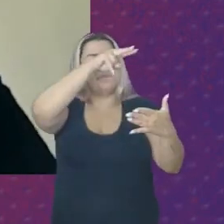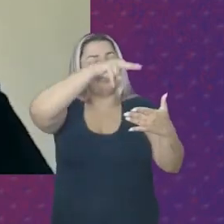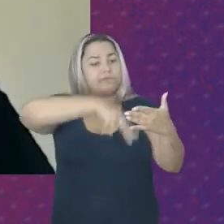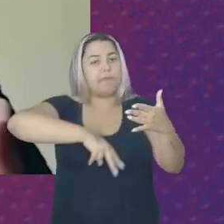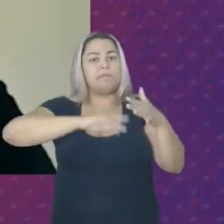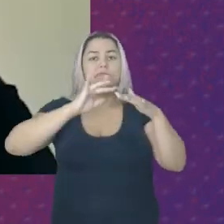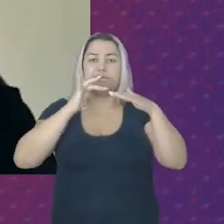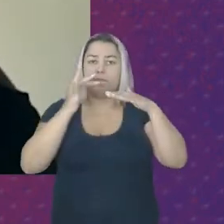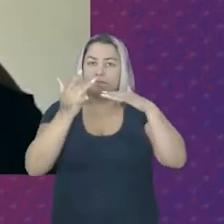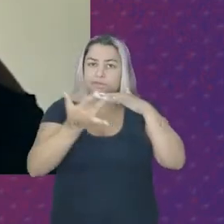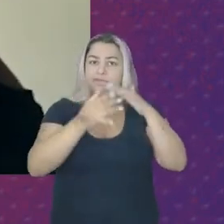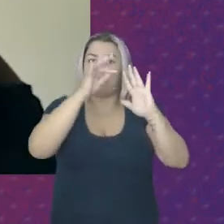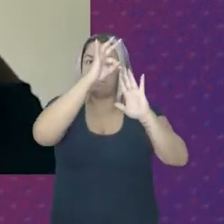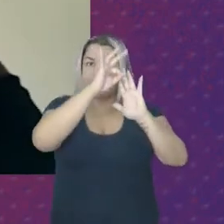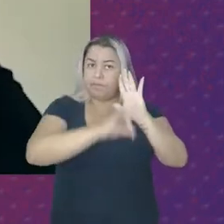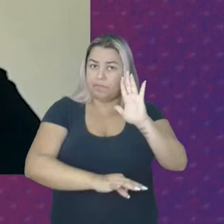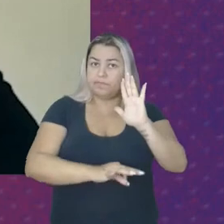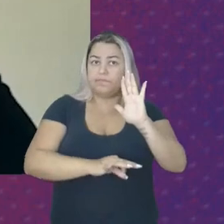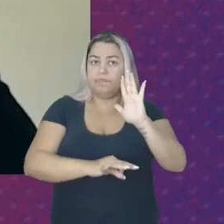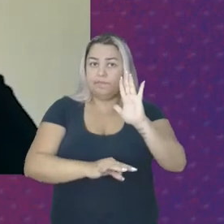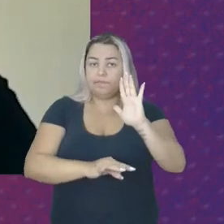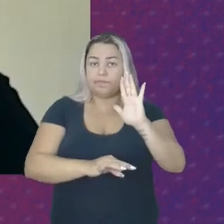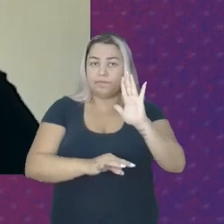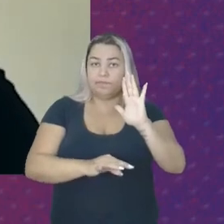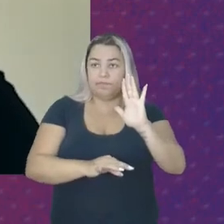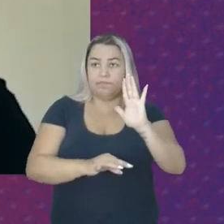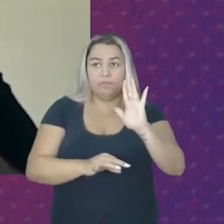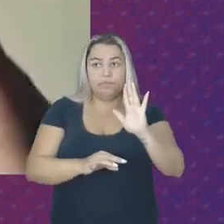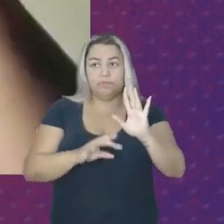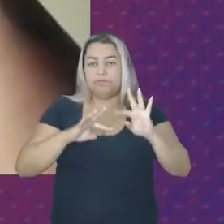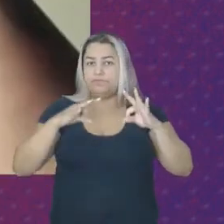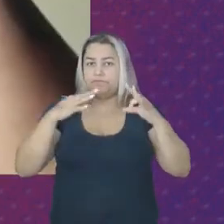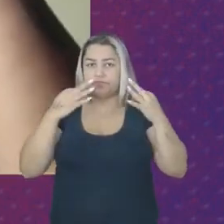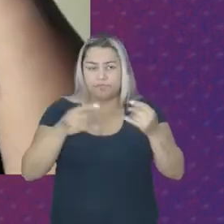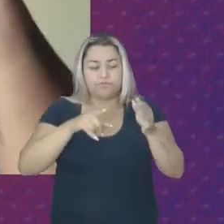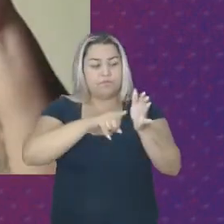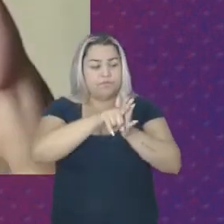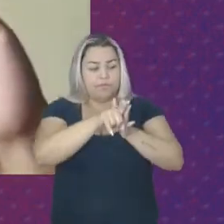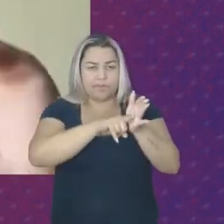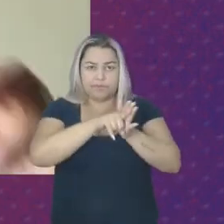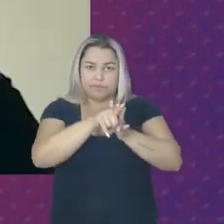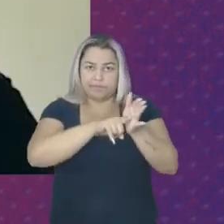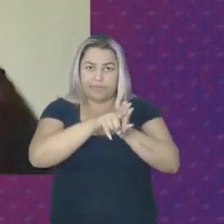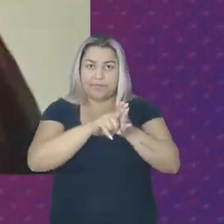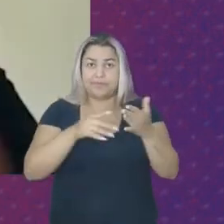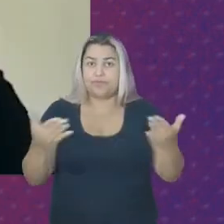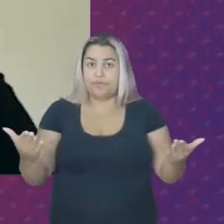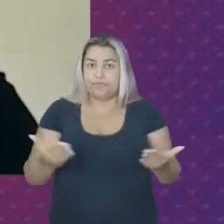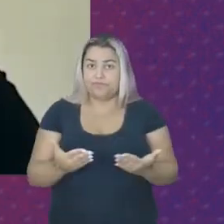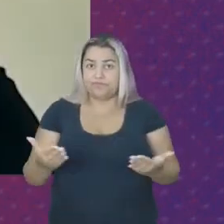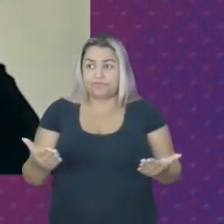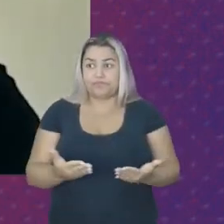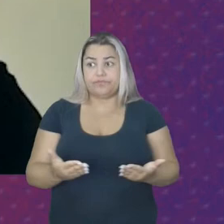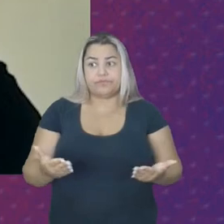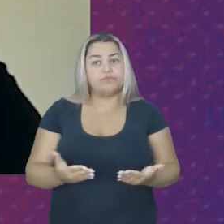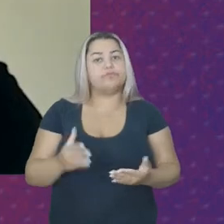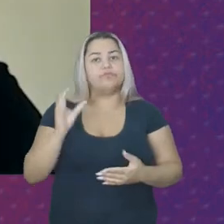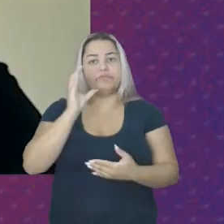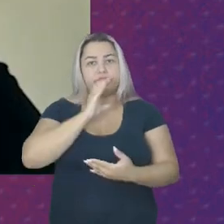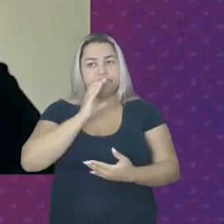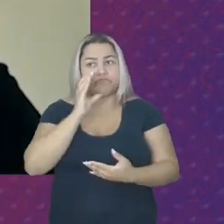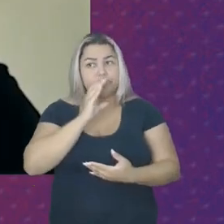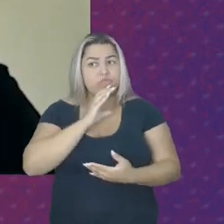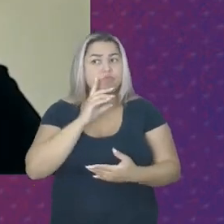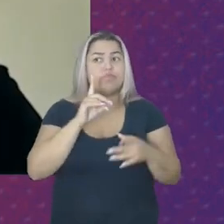redes sociais, quanto tempo eles gastam para ver um vídeo, tudo isso tem que ser analisado. Hoje, o imediatismo